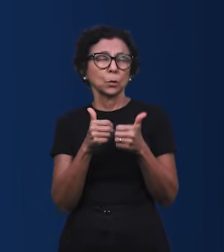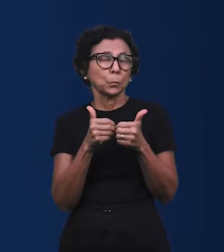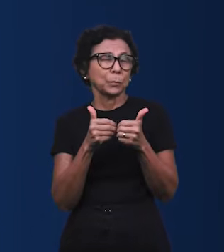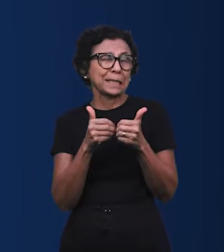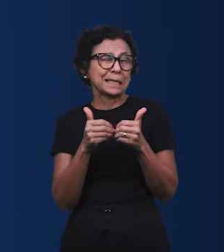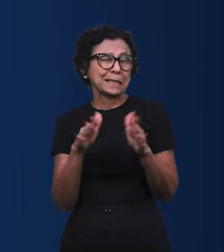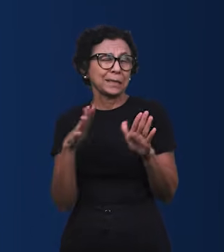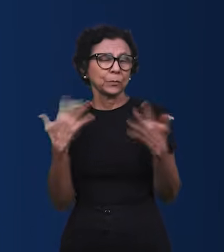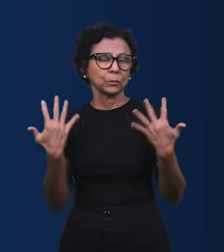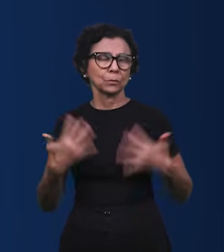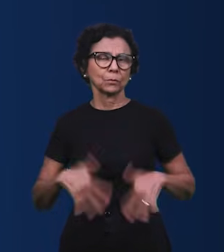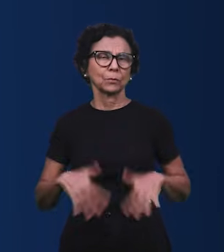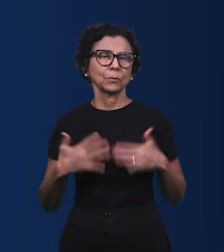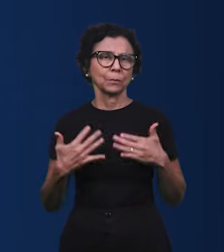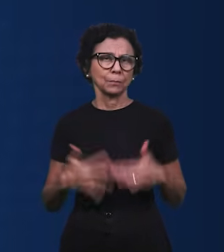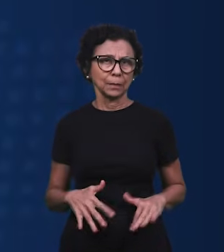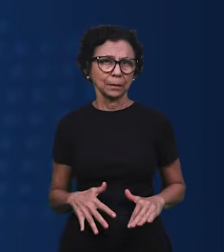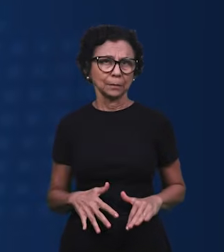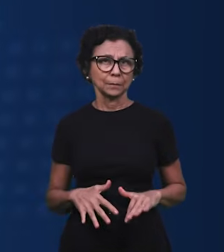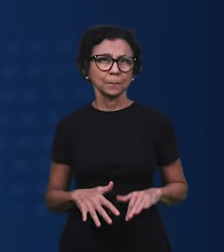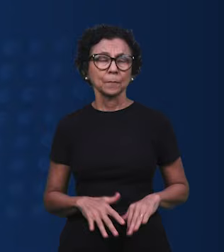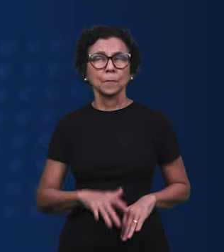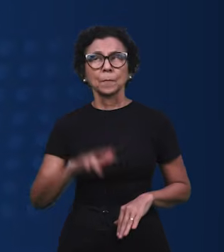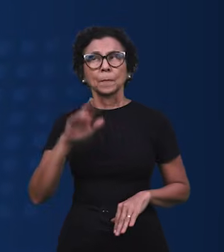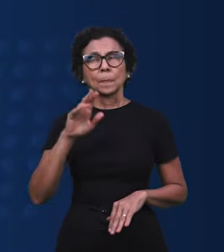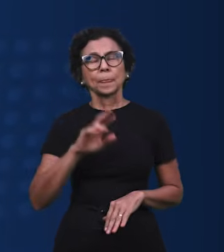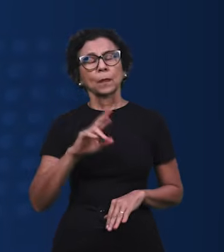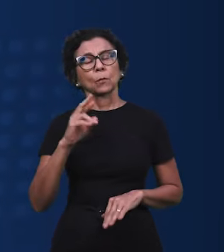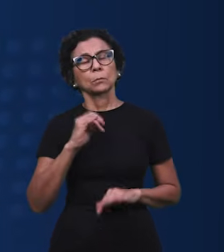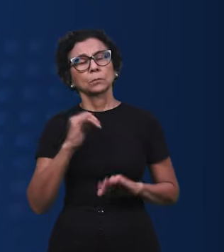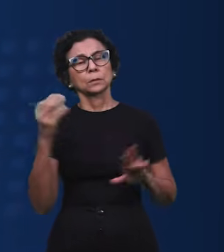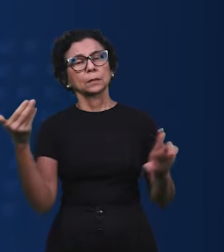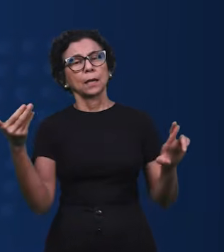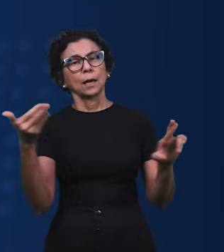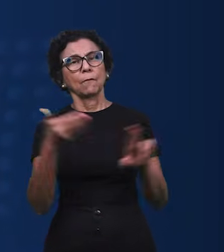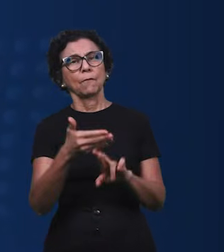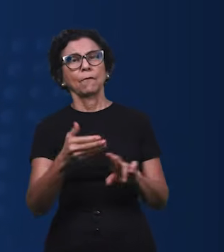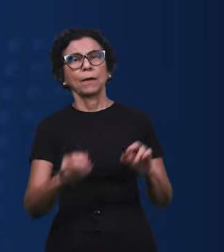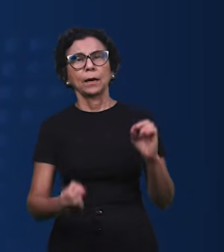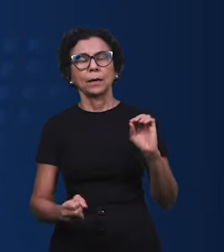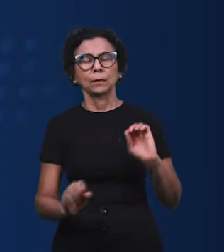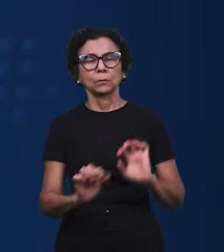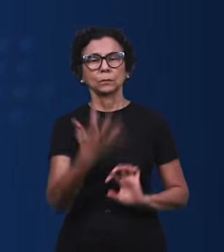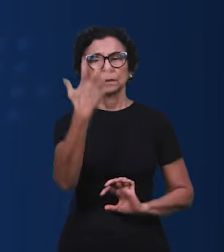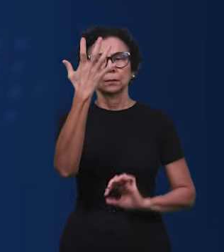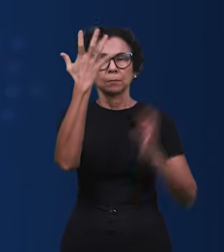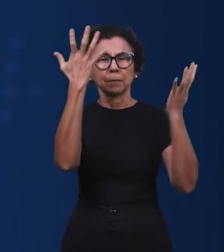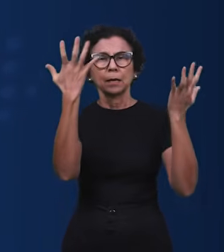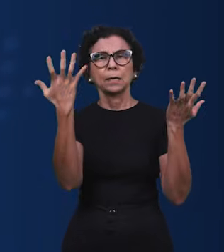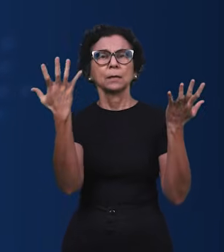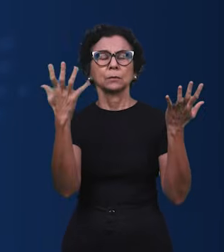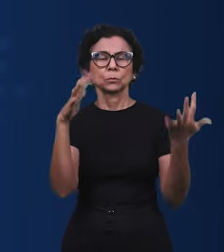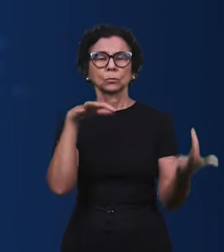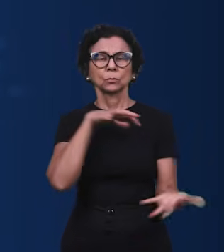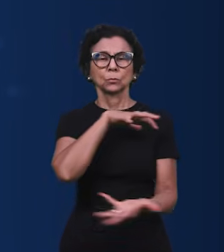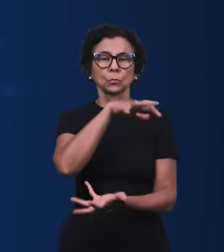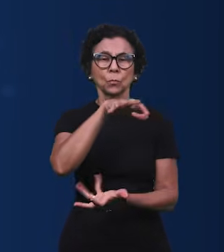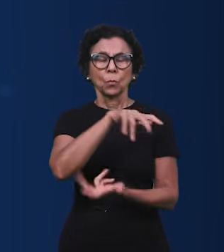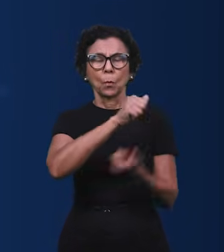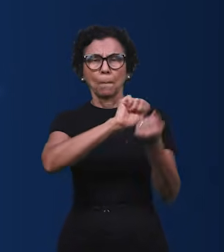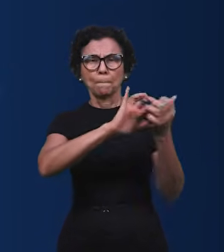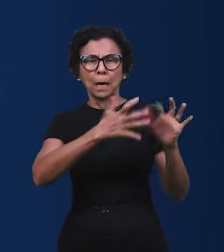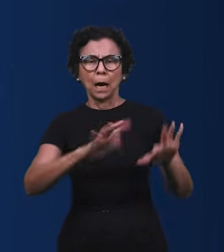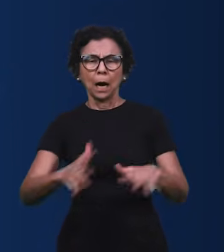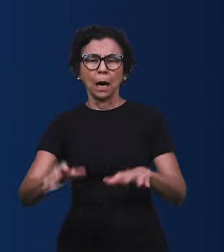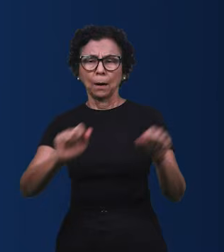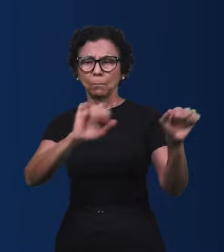da dores. Quando o Senhor fala de desastres naturais, né, reino contra reino, são